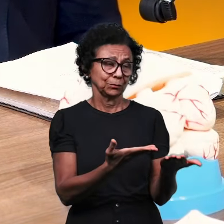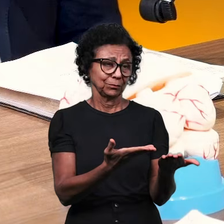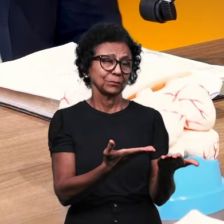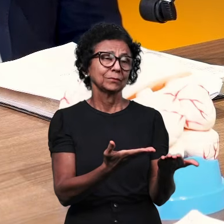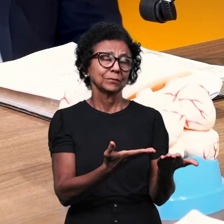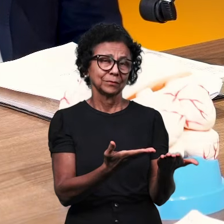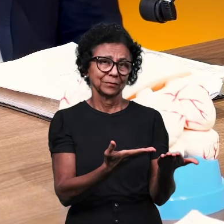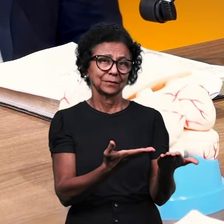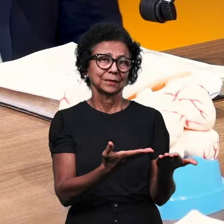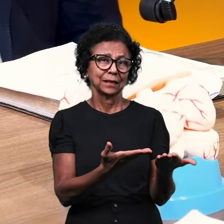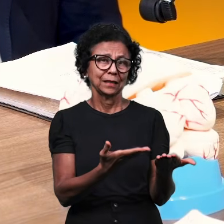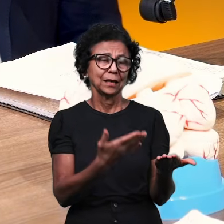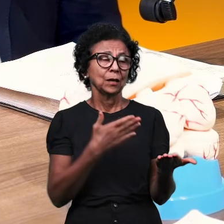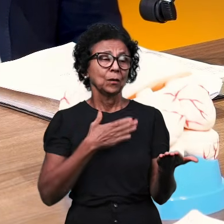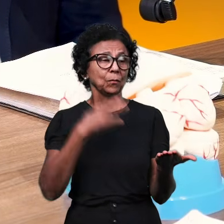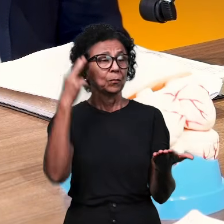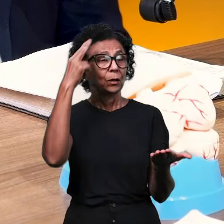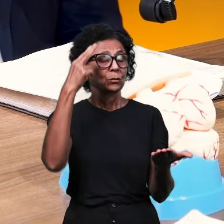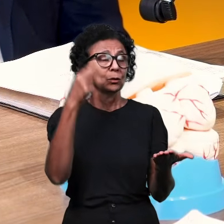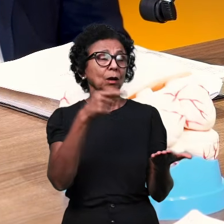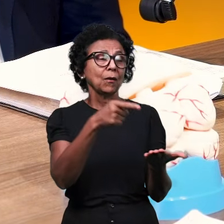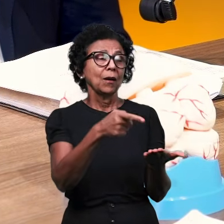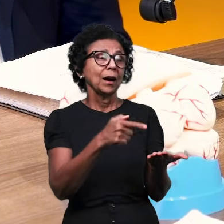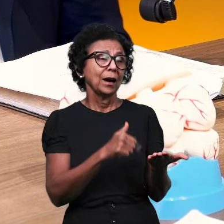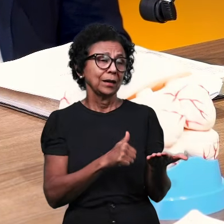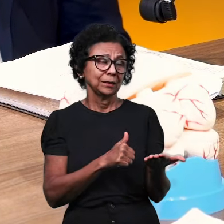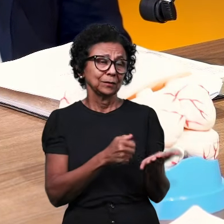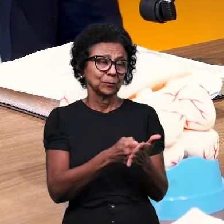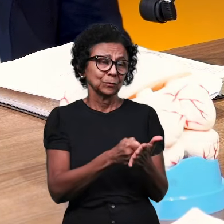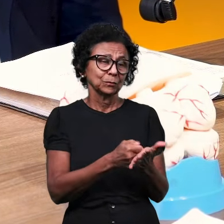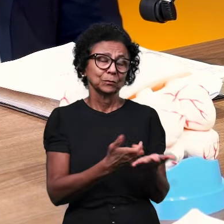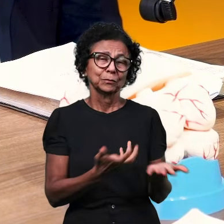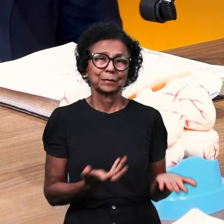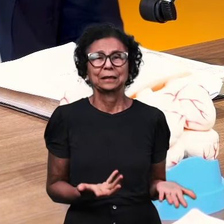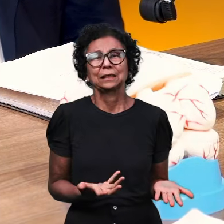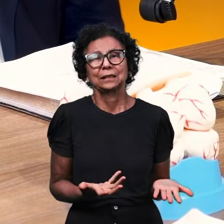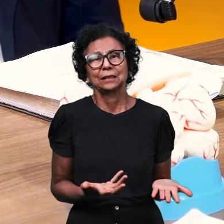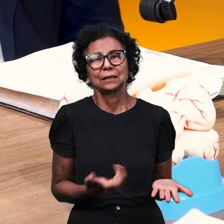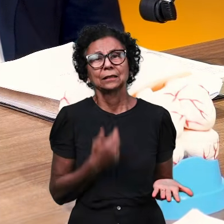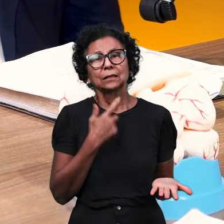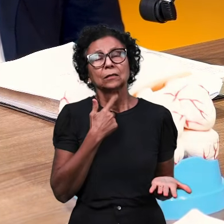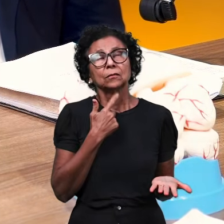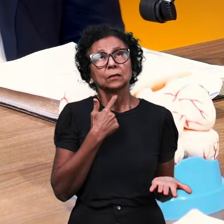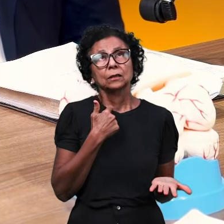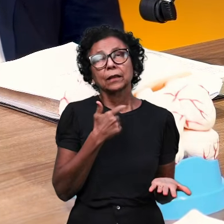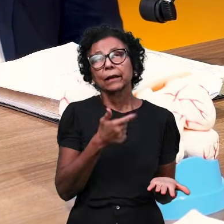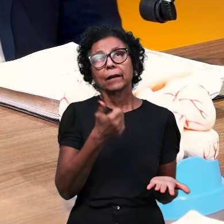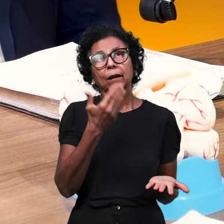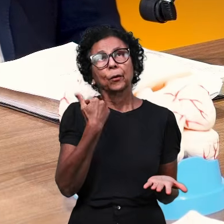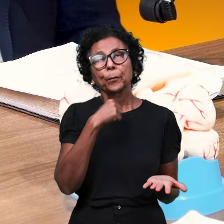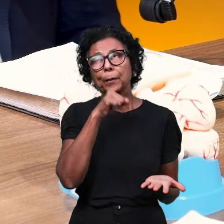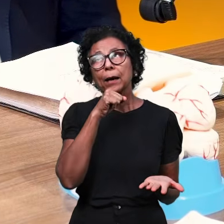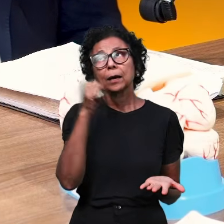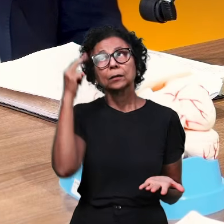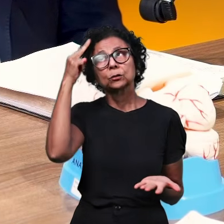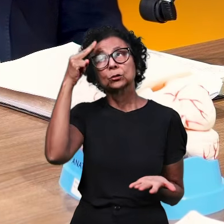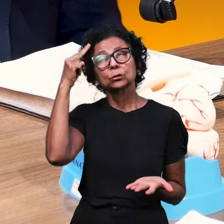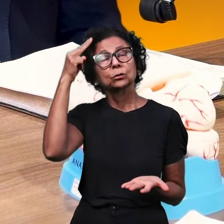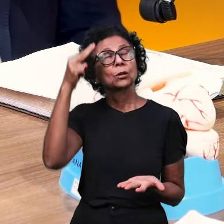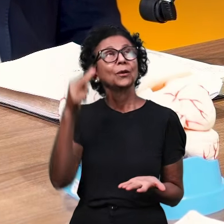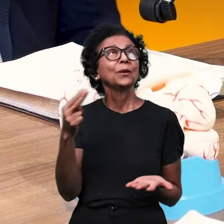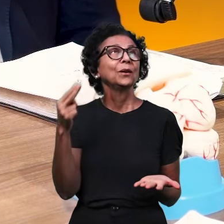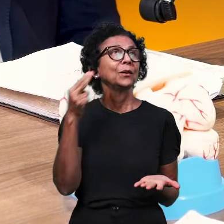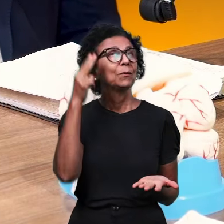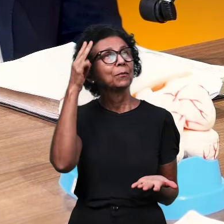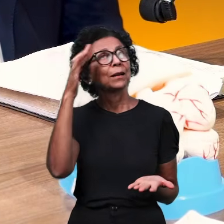deixar o filho entrar... Isso é uma cilada. Né? O pai, o sonho dele era fazer